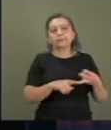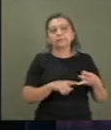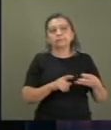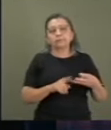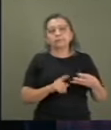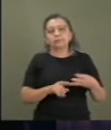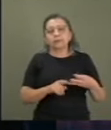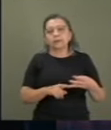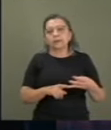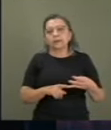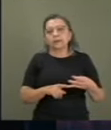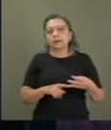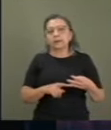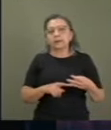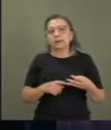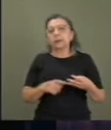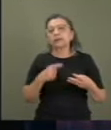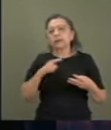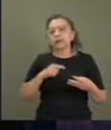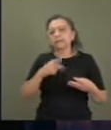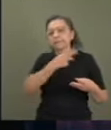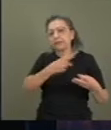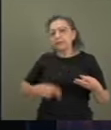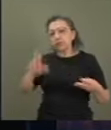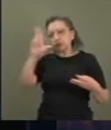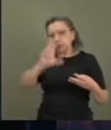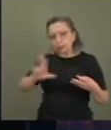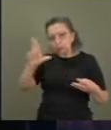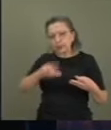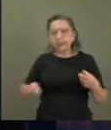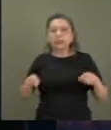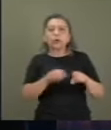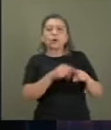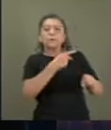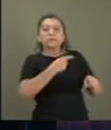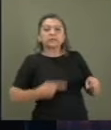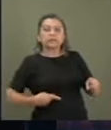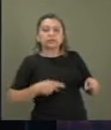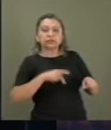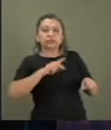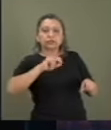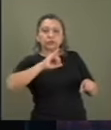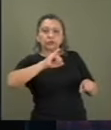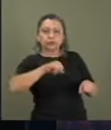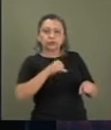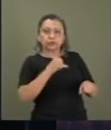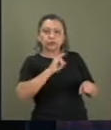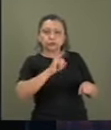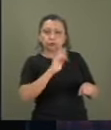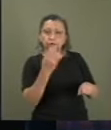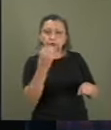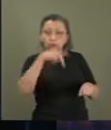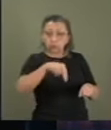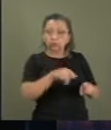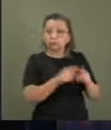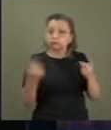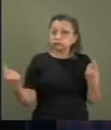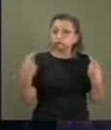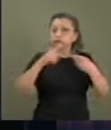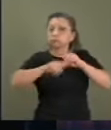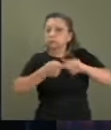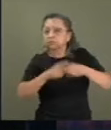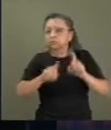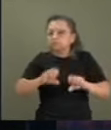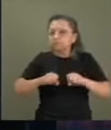presidente Joe Biden, estão unindo esforços em uma iniciativa